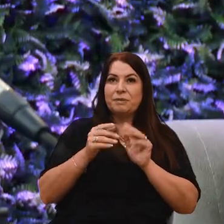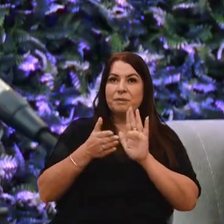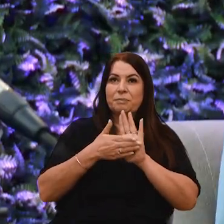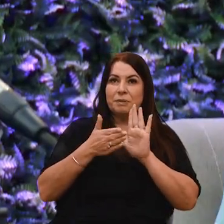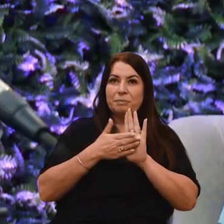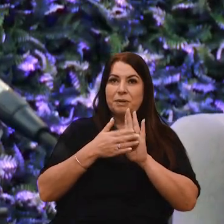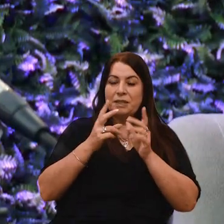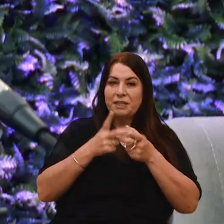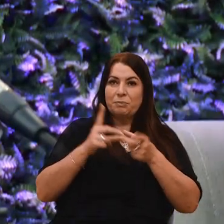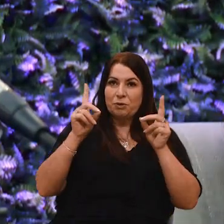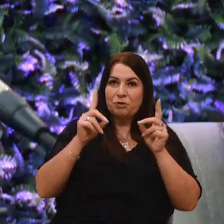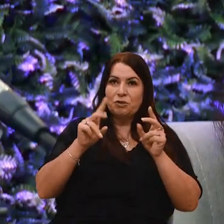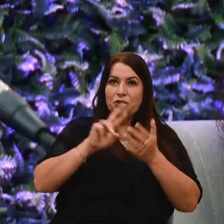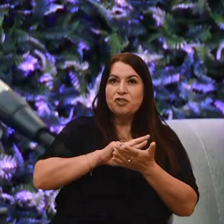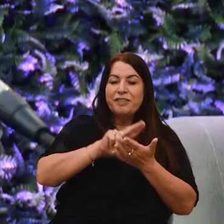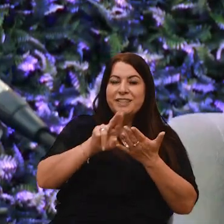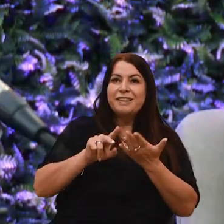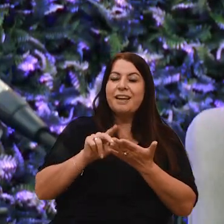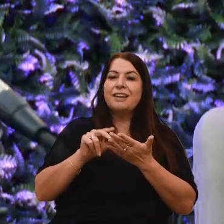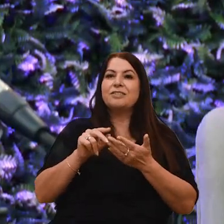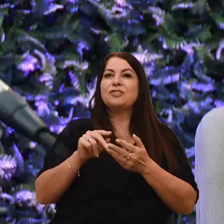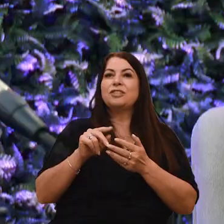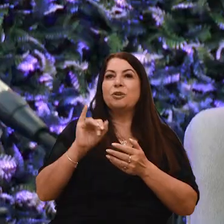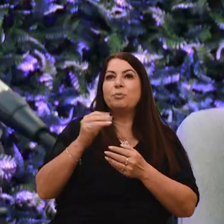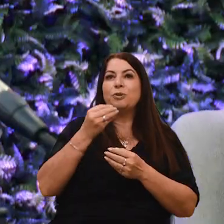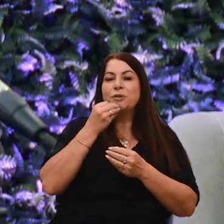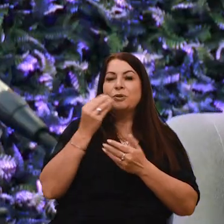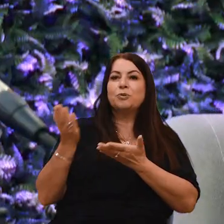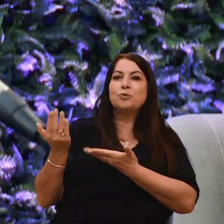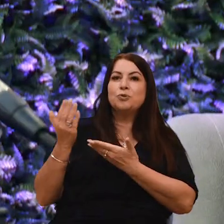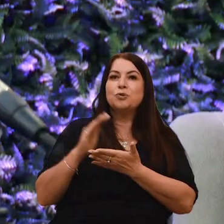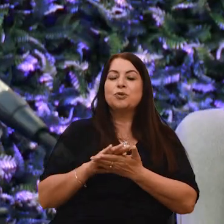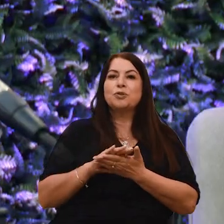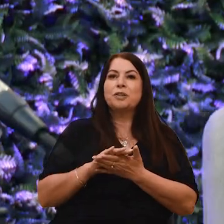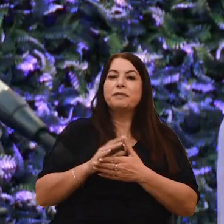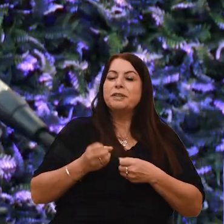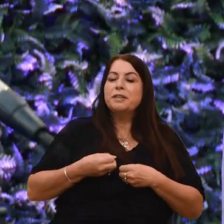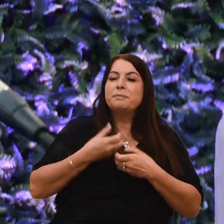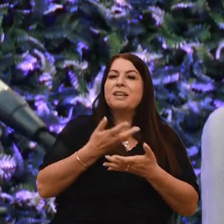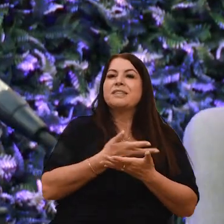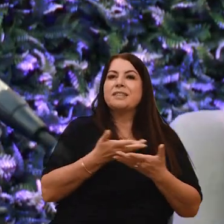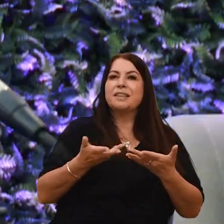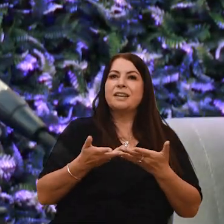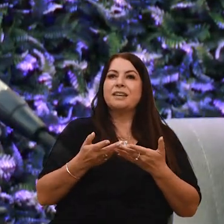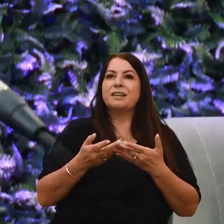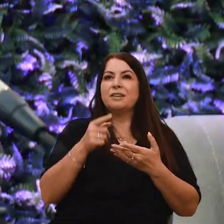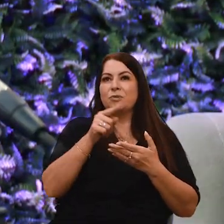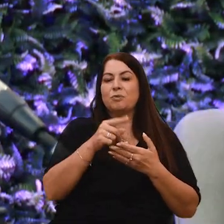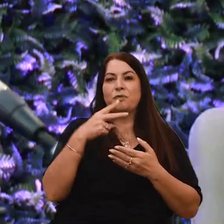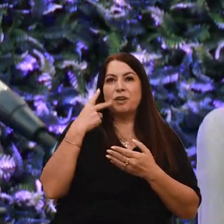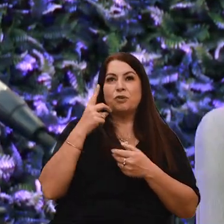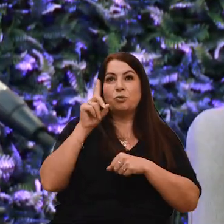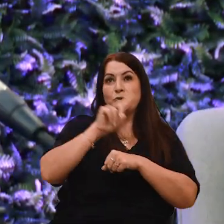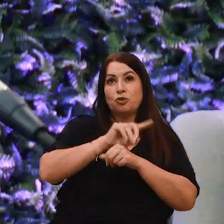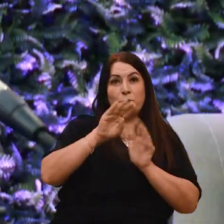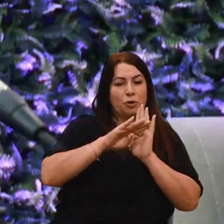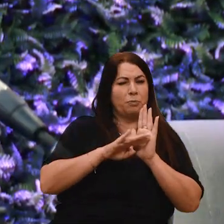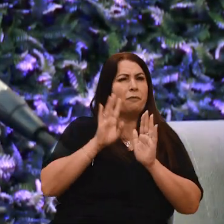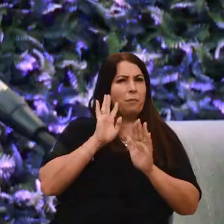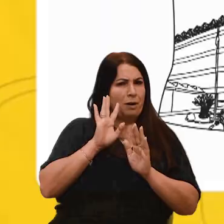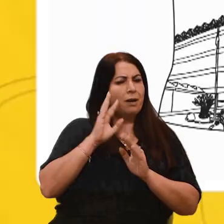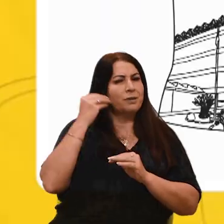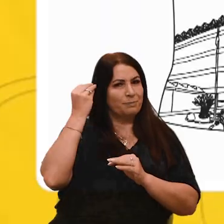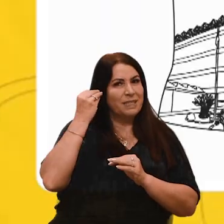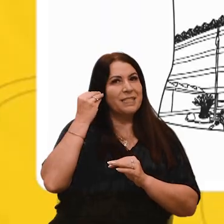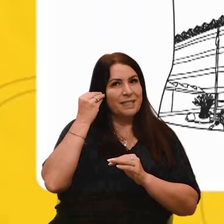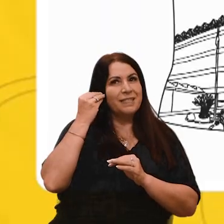de democracia, diversidade e a oportunidade dos jovens em se expressar. Como essa do Vereador por um Dia, foi muito legal essa